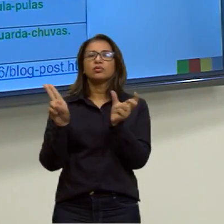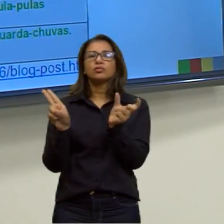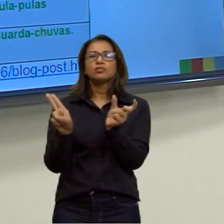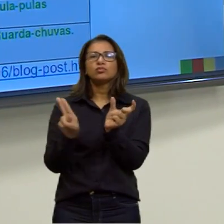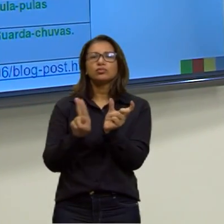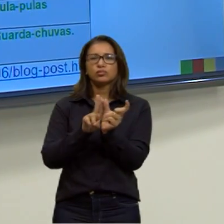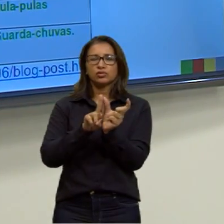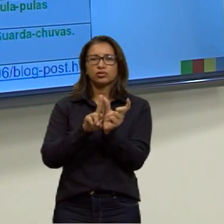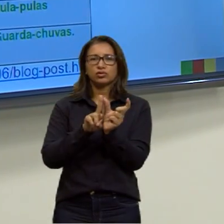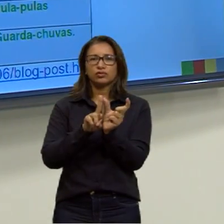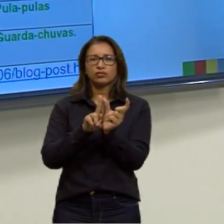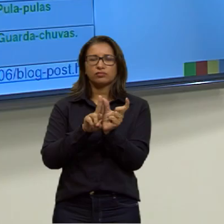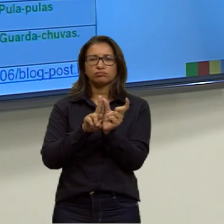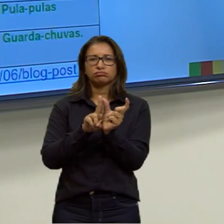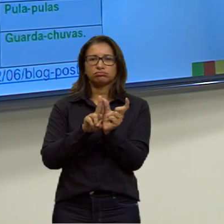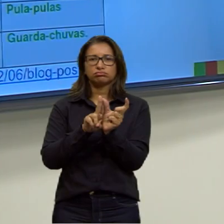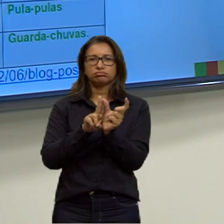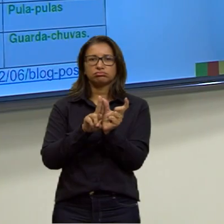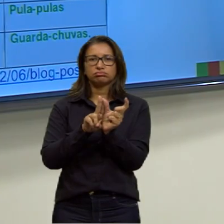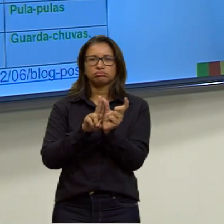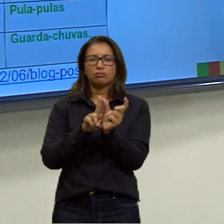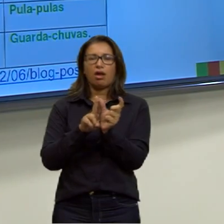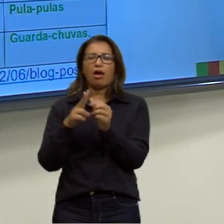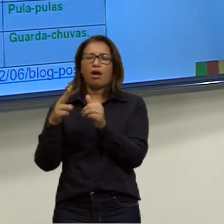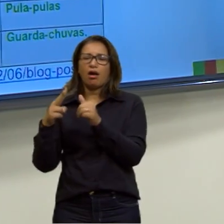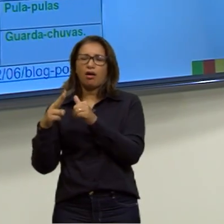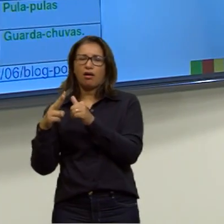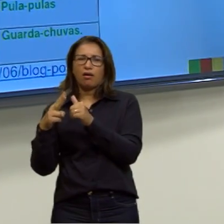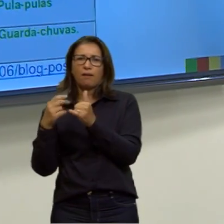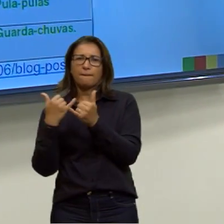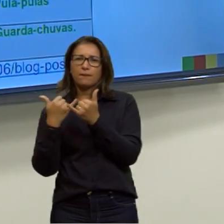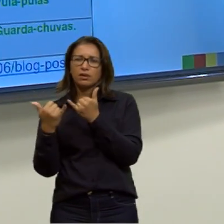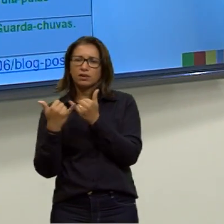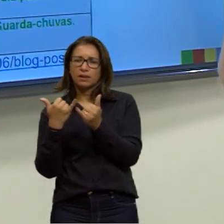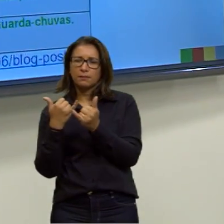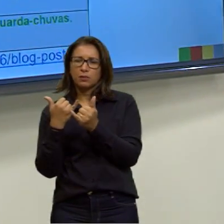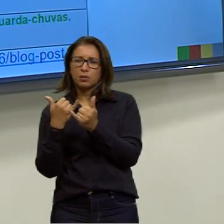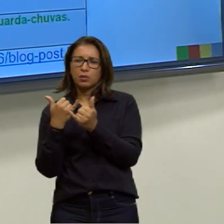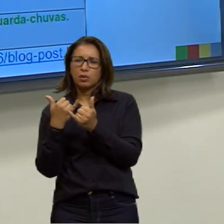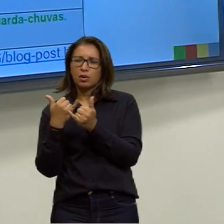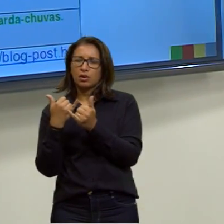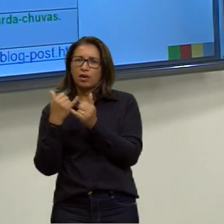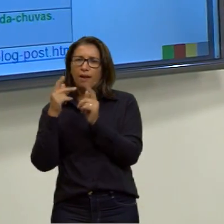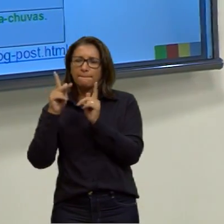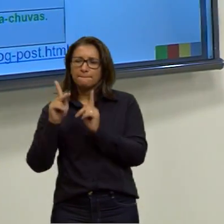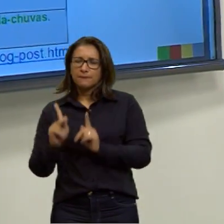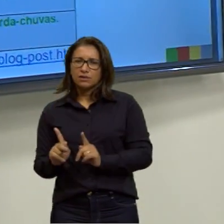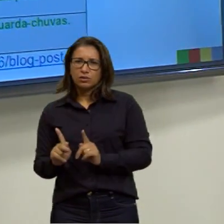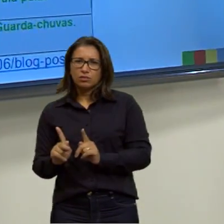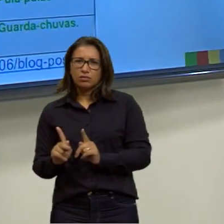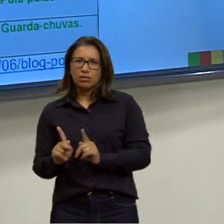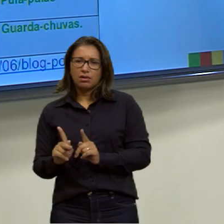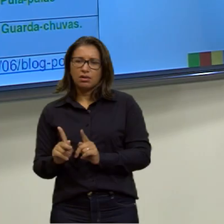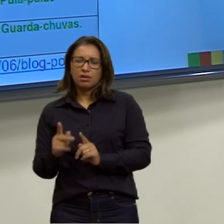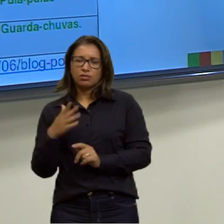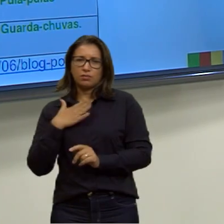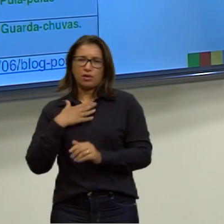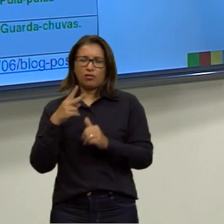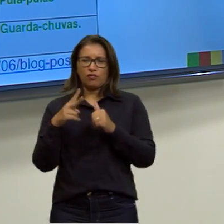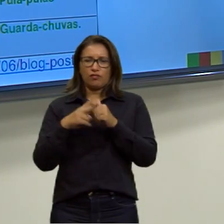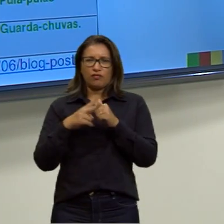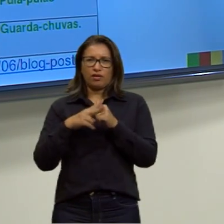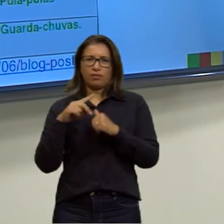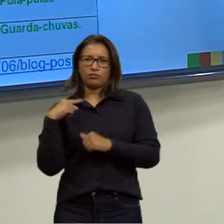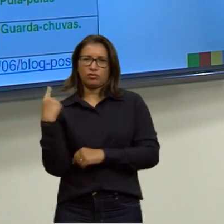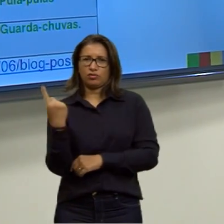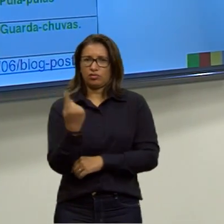senão verbo conjuga eu posso dizer por exemplo que a pessoa do meu verbo uma pessoa do plural como por exemplo